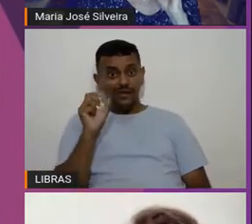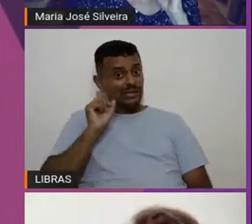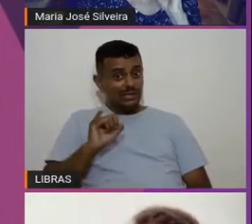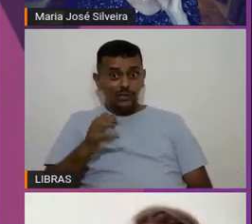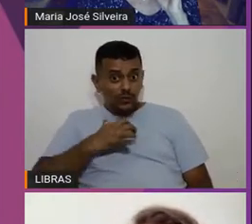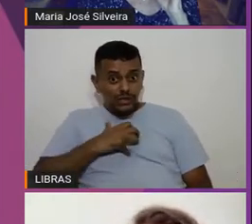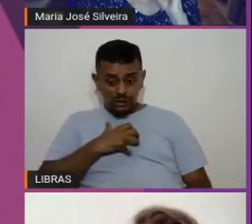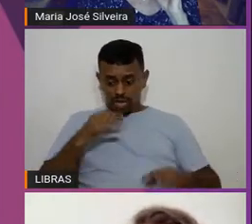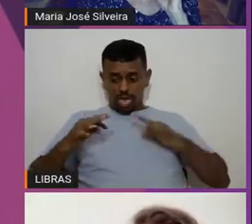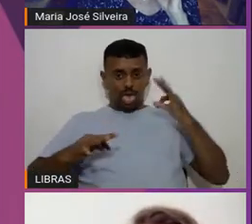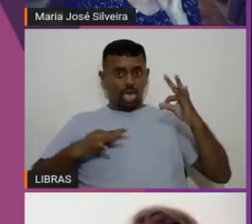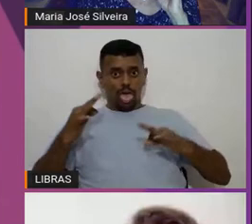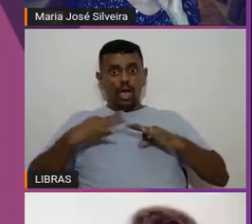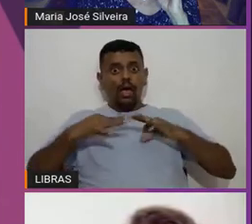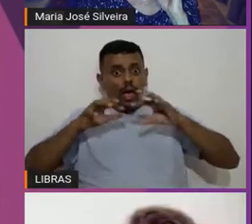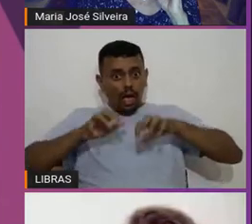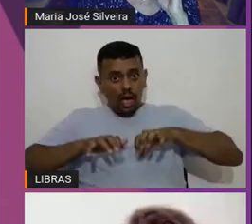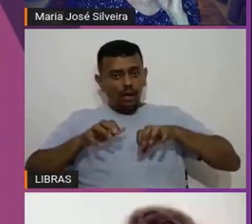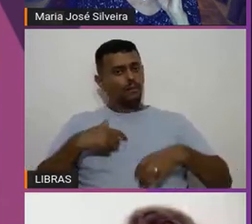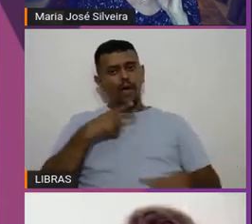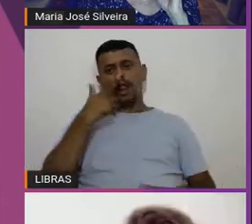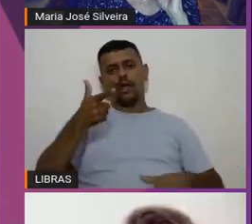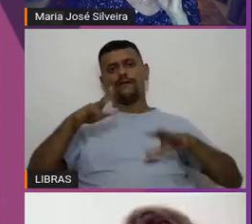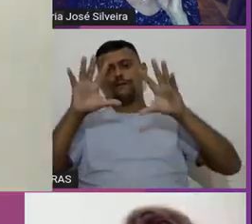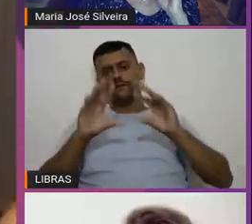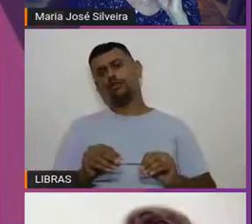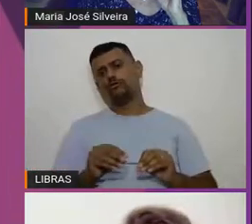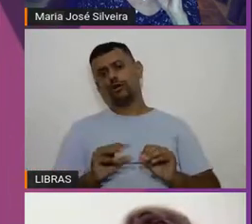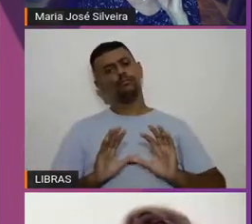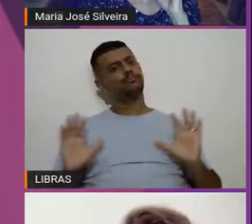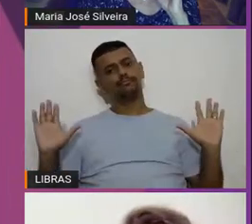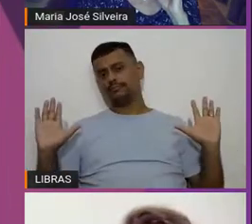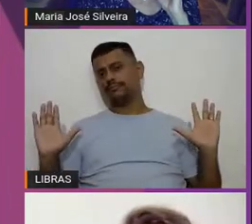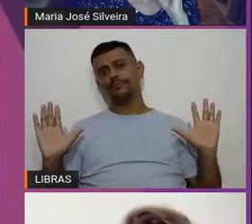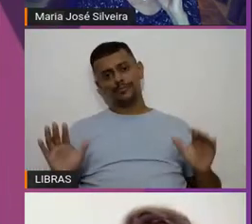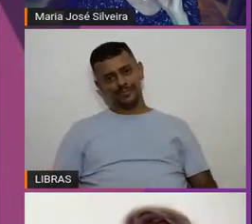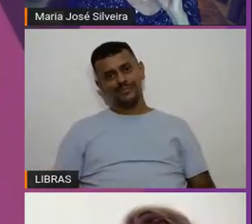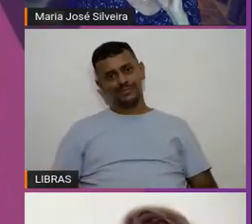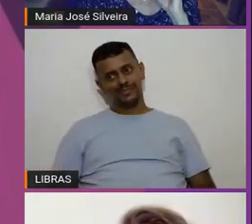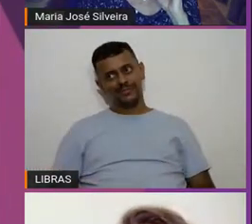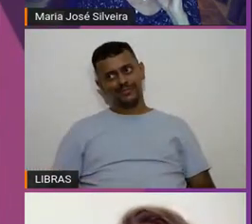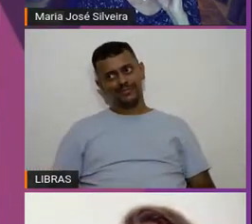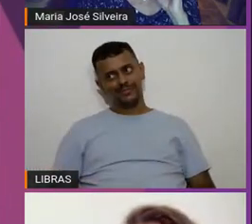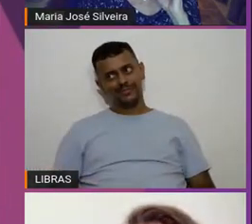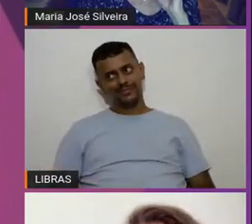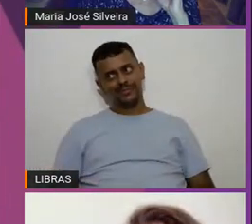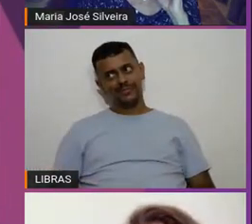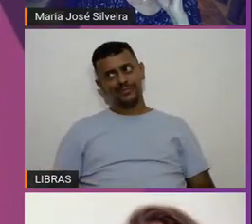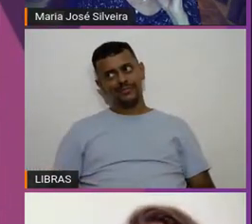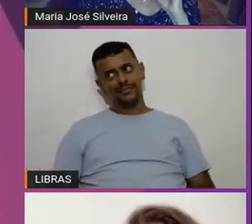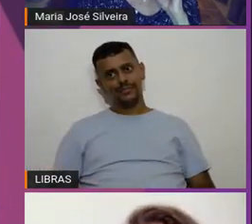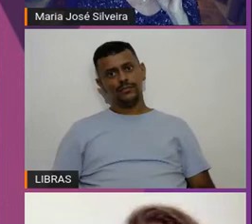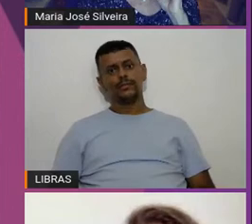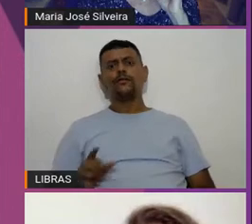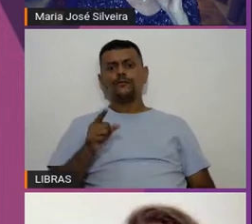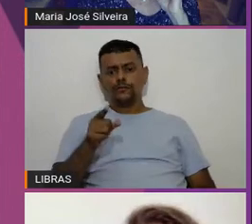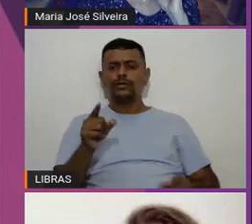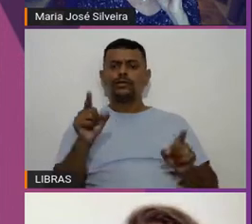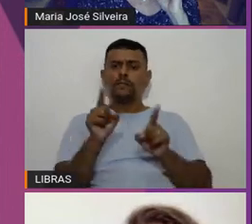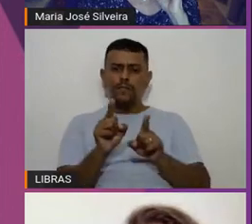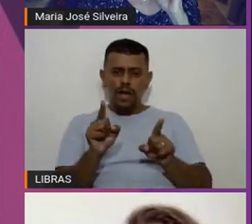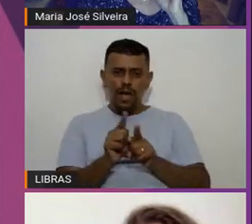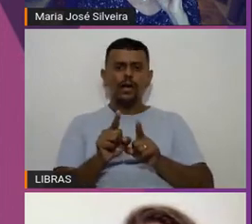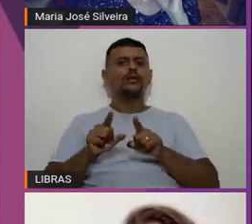o computador e escrever outra coisa você tá aqui como E não-ficção você também escreve no valor econômico